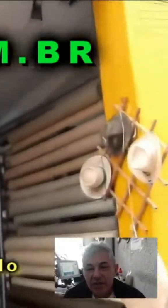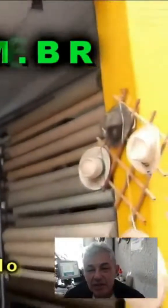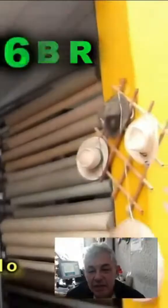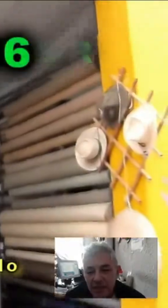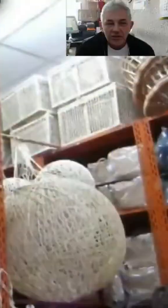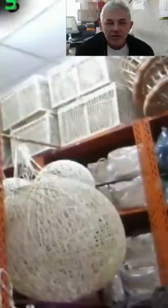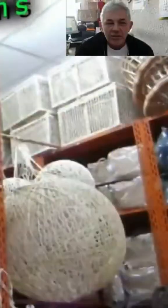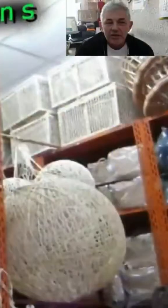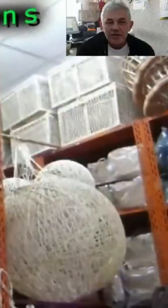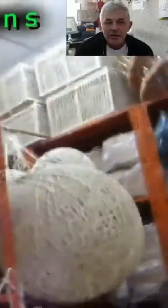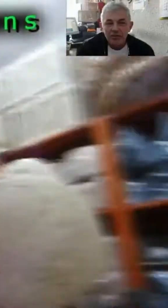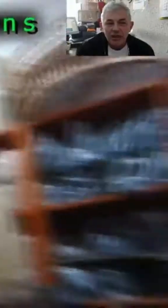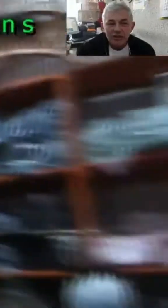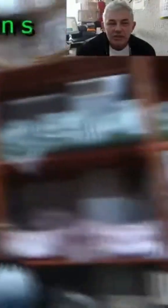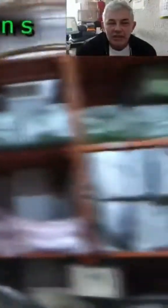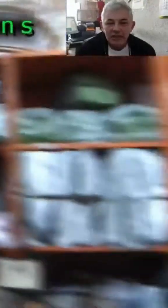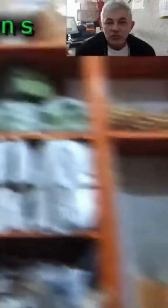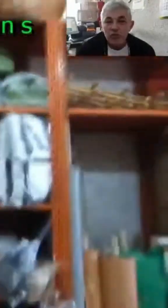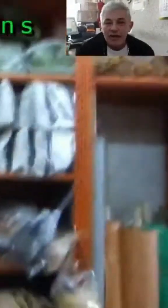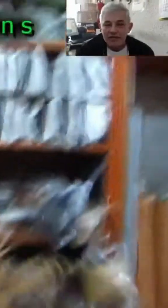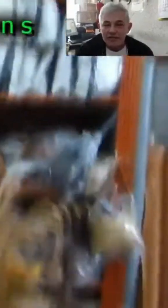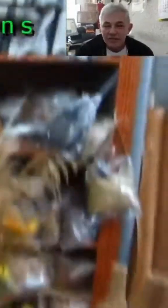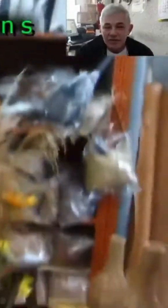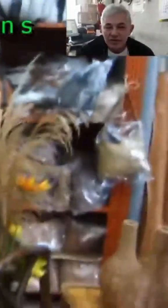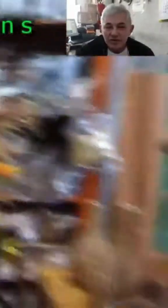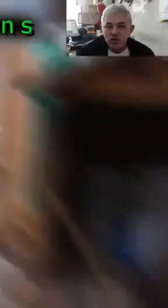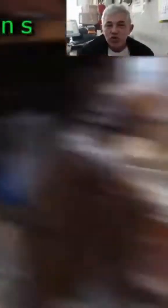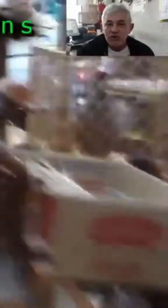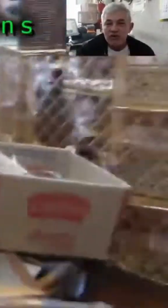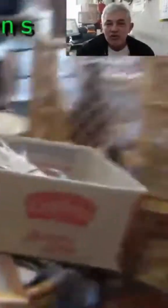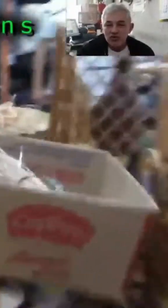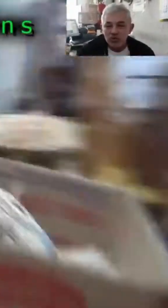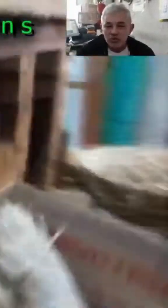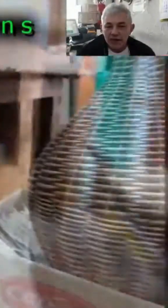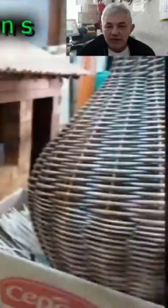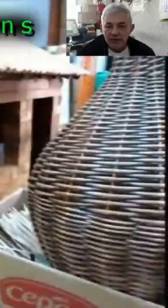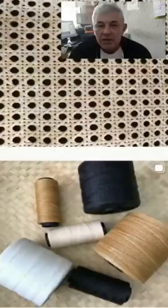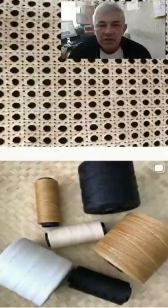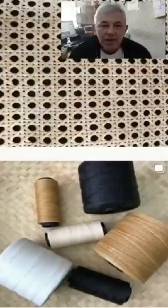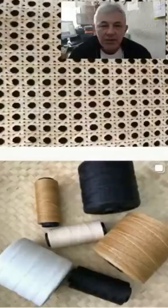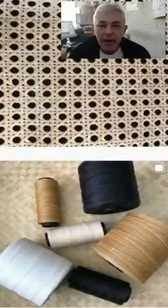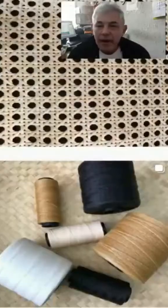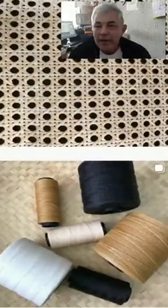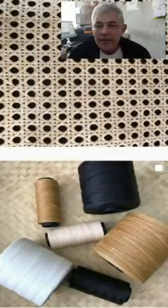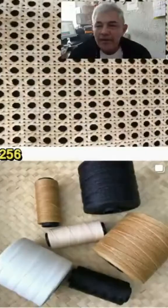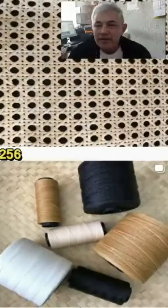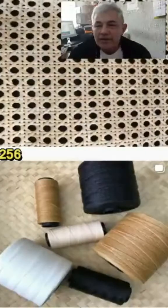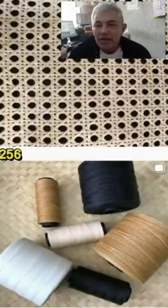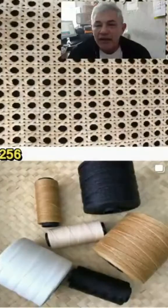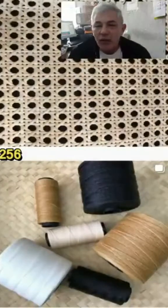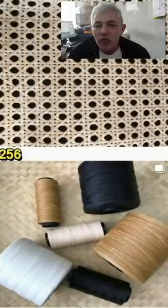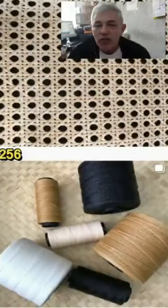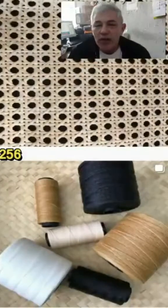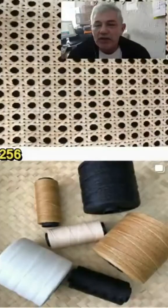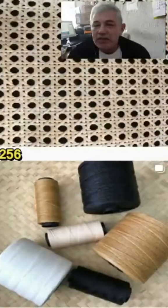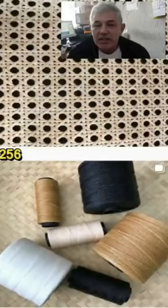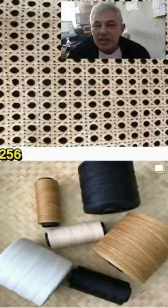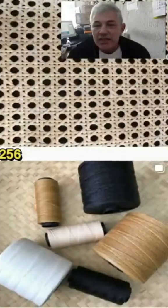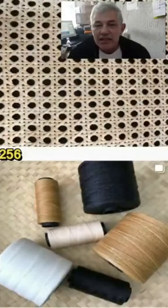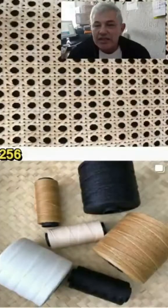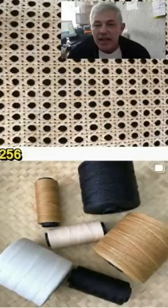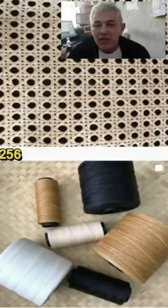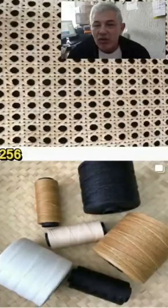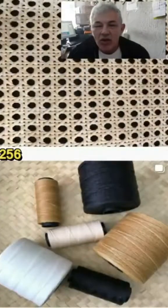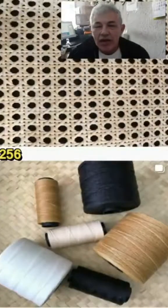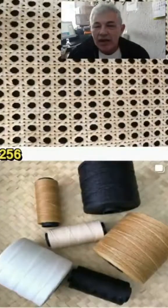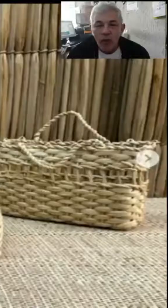aqui. Nós representamos o artesanato do Brasil e todas as regiões do Brasil. Na palhas de carnaúba,